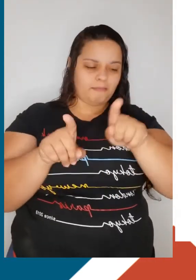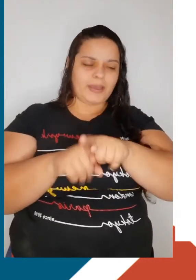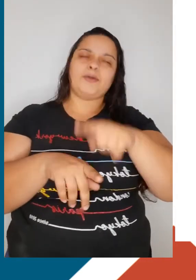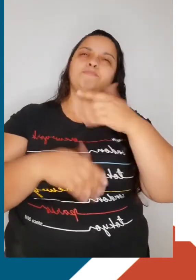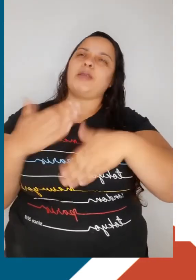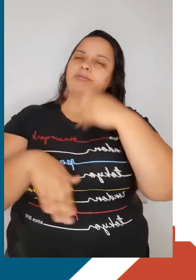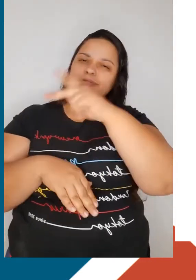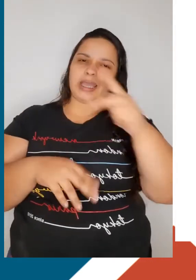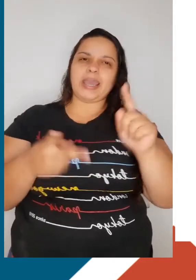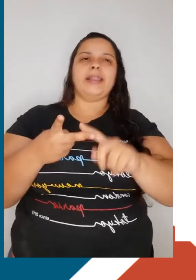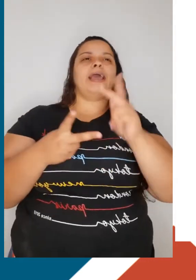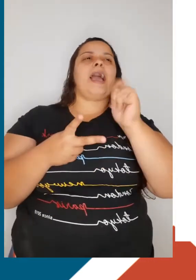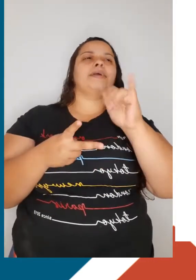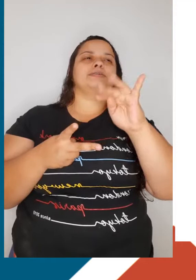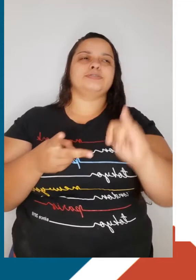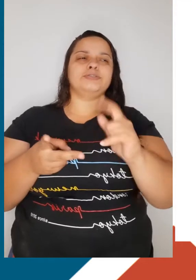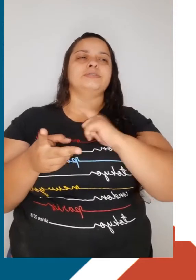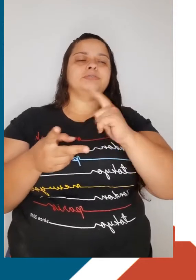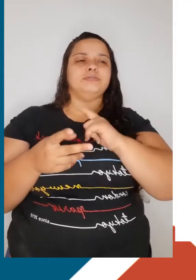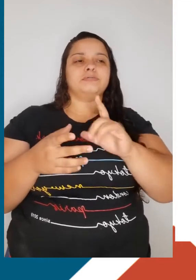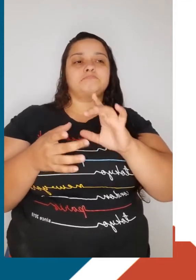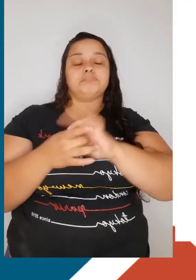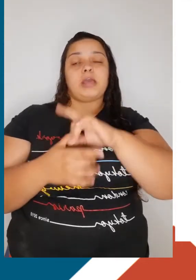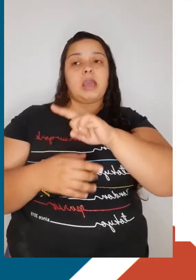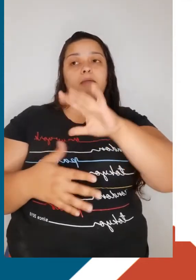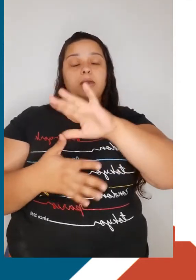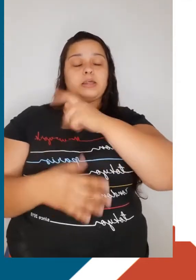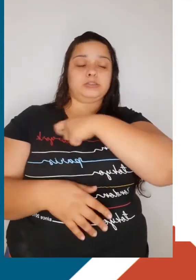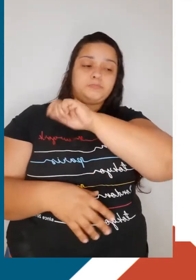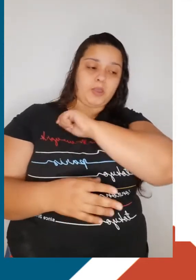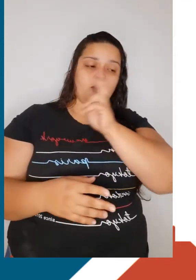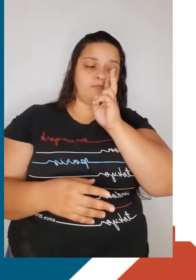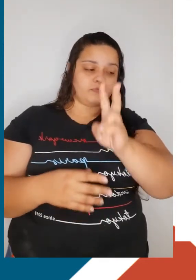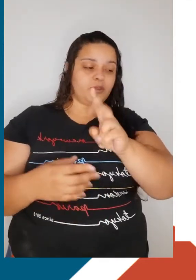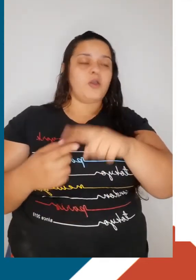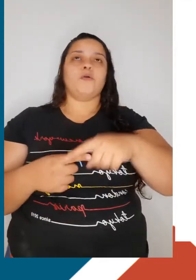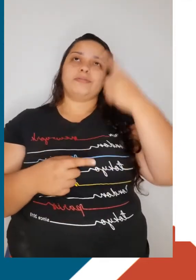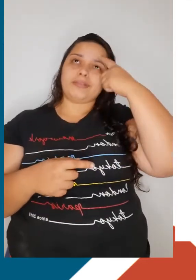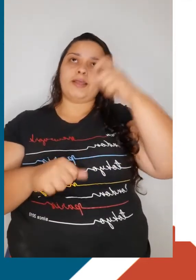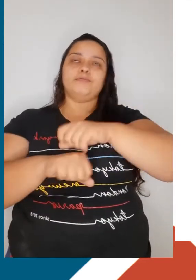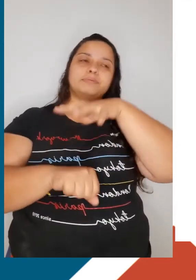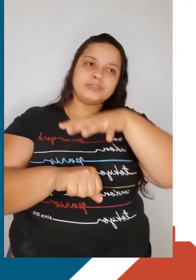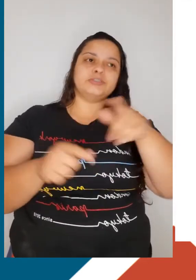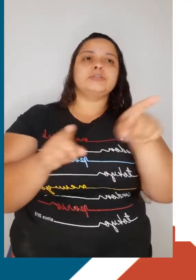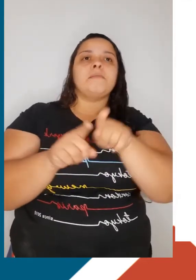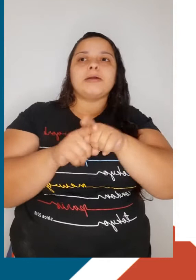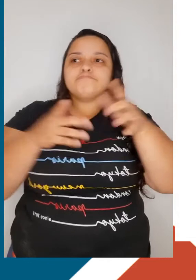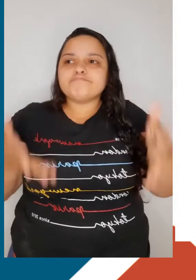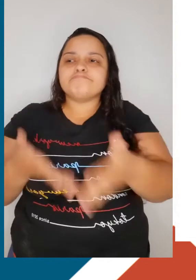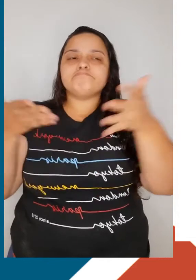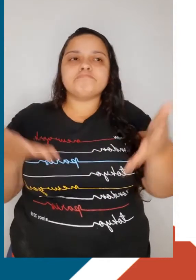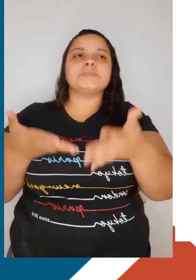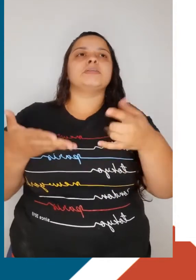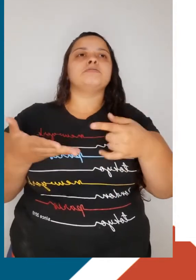processo de independência dos Estados Unidos, Haiti, países que formavam a América Espanhola. Viram que as ideias iluministas, liberais, serviram